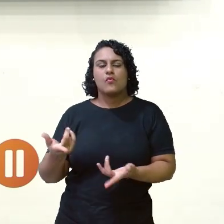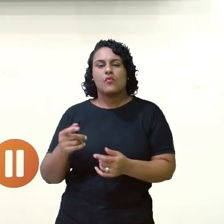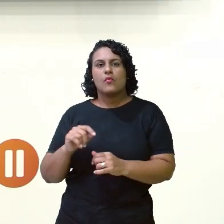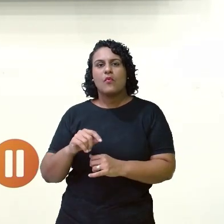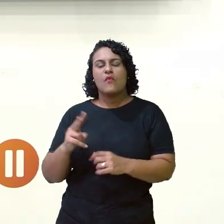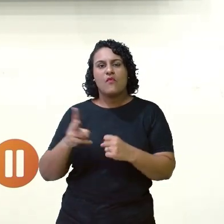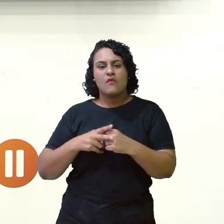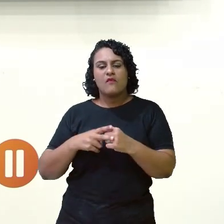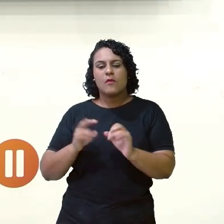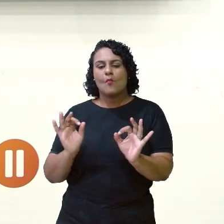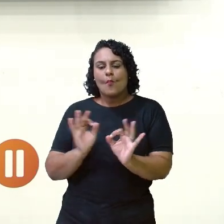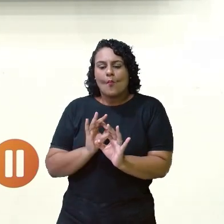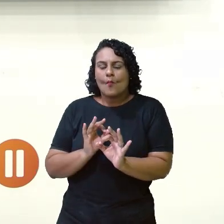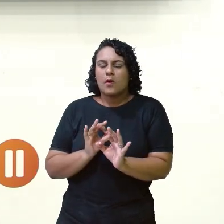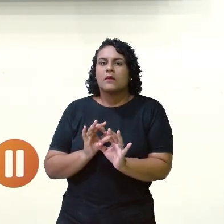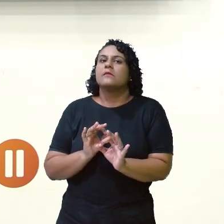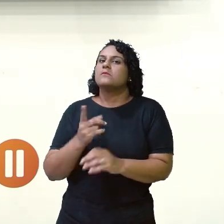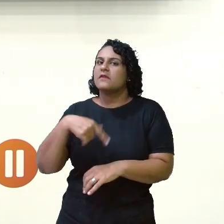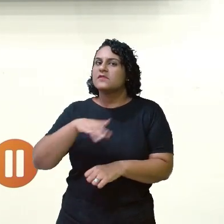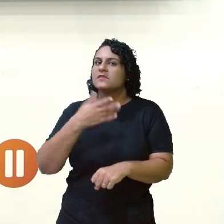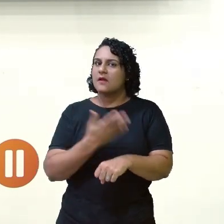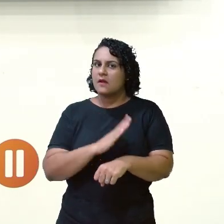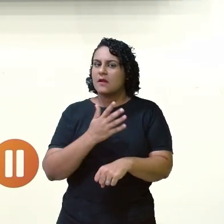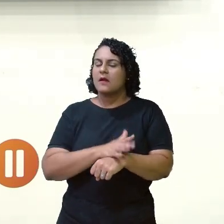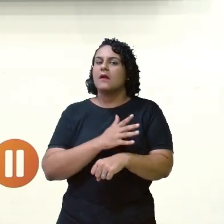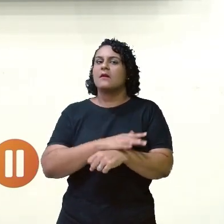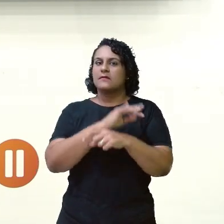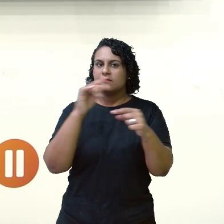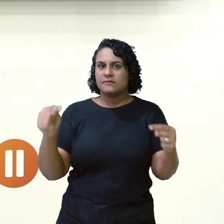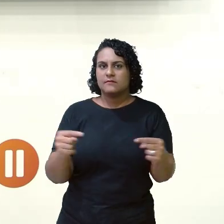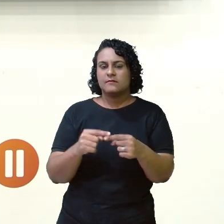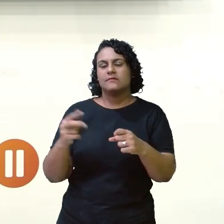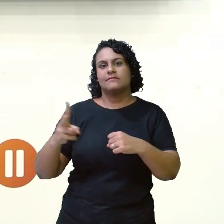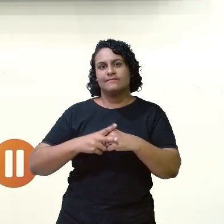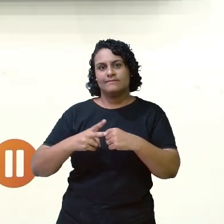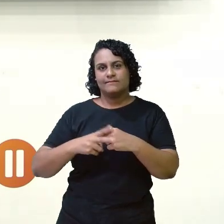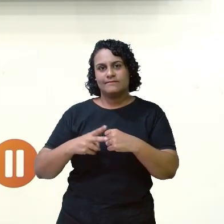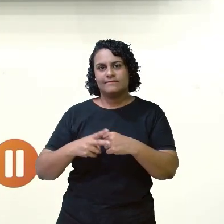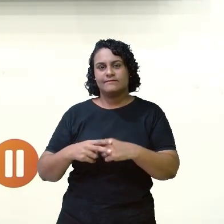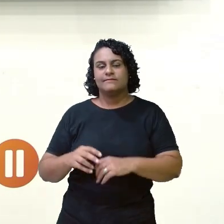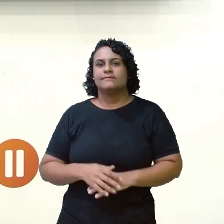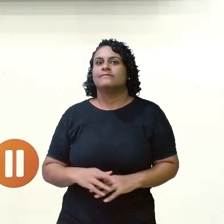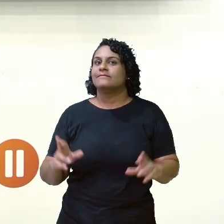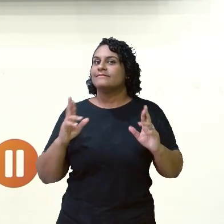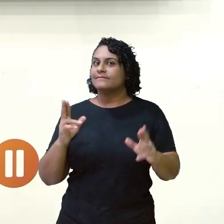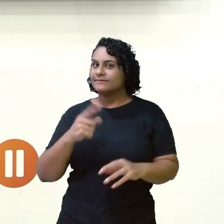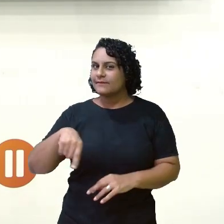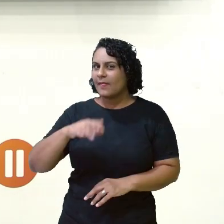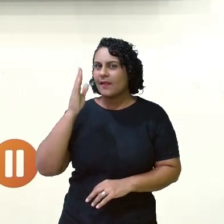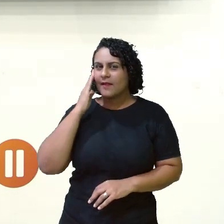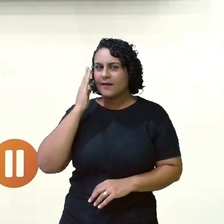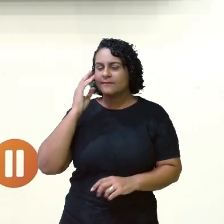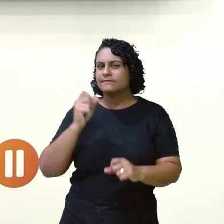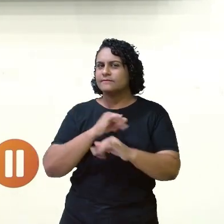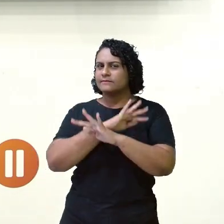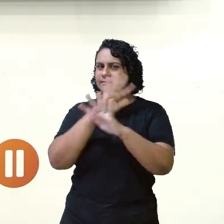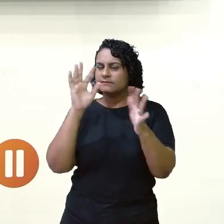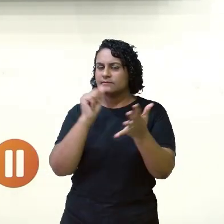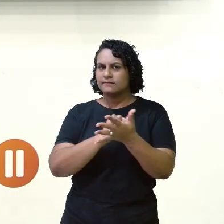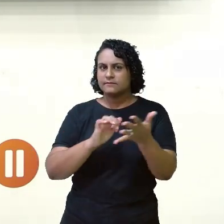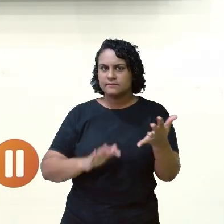estar exercitando aí justamente a concordância verbal. Espero que vocês tenham entendido a